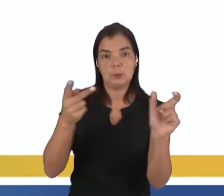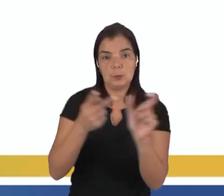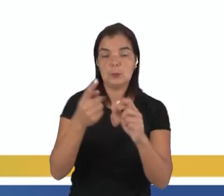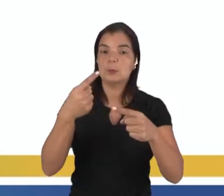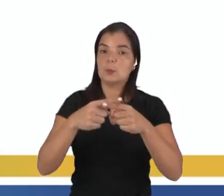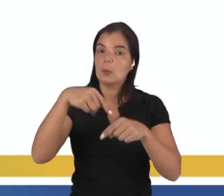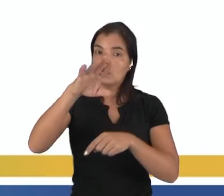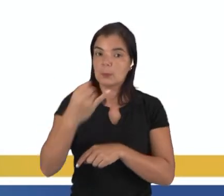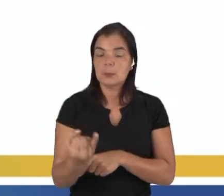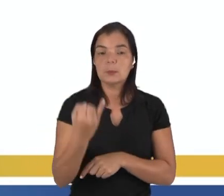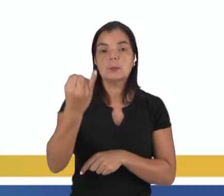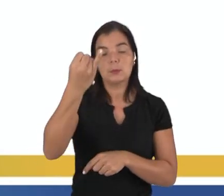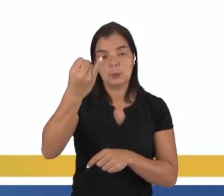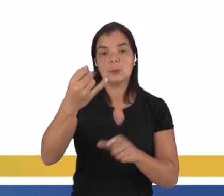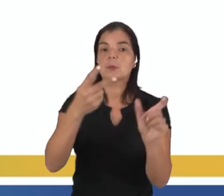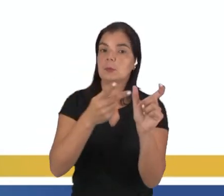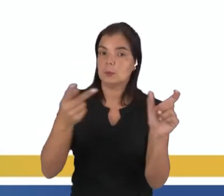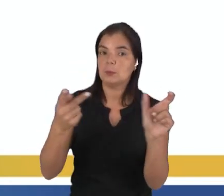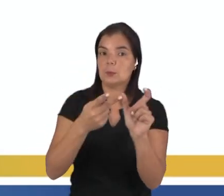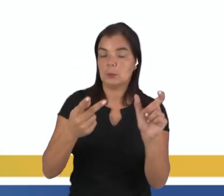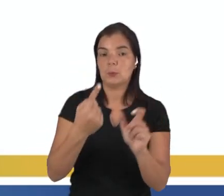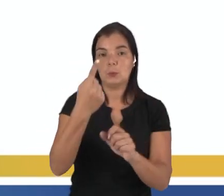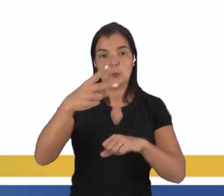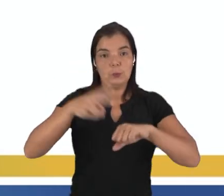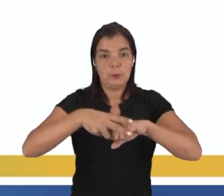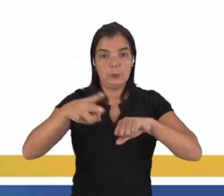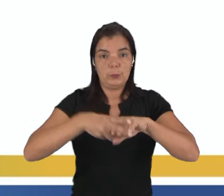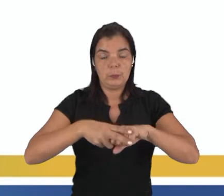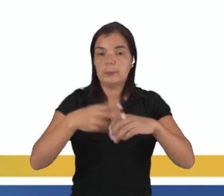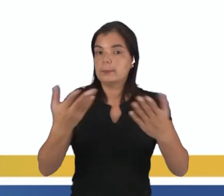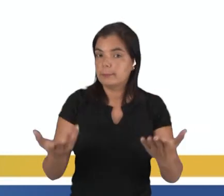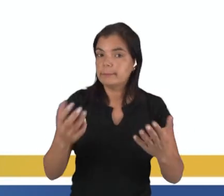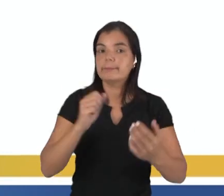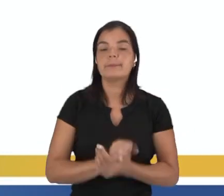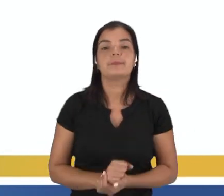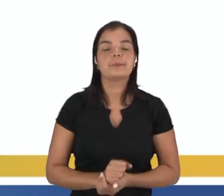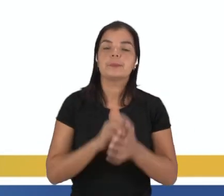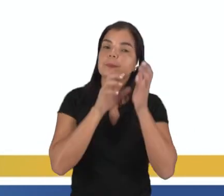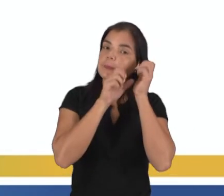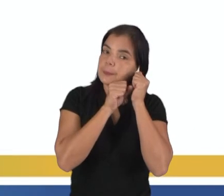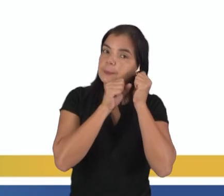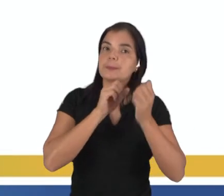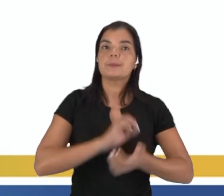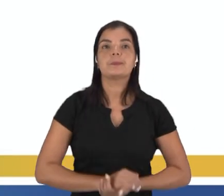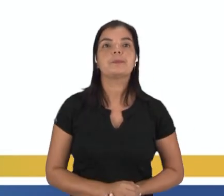parte mais importante do predicado é um verbo. Nesse caso, dormiu.